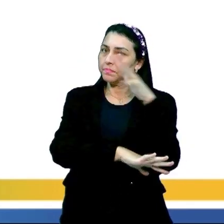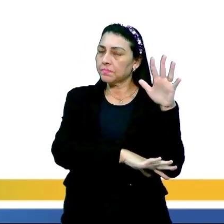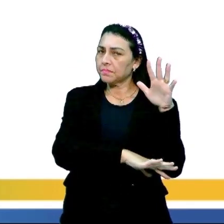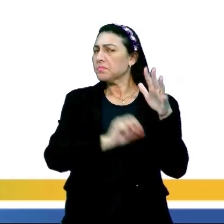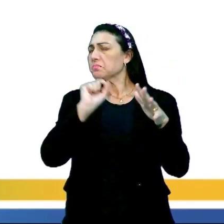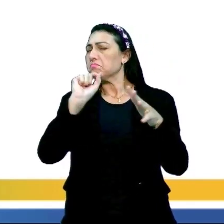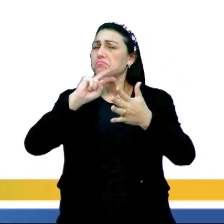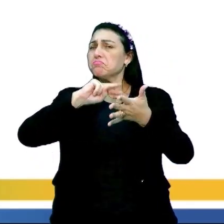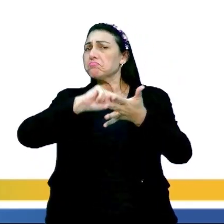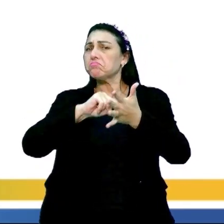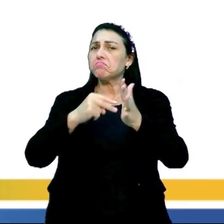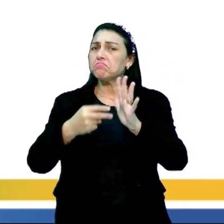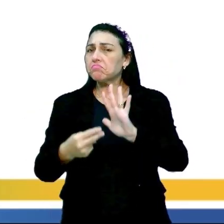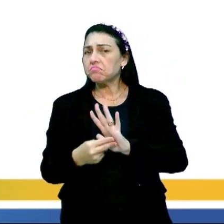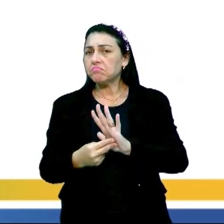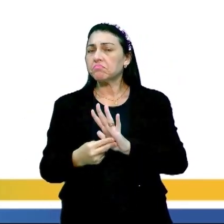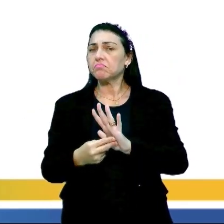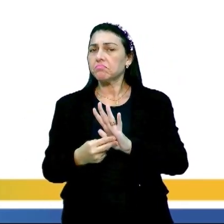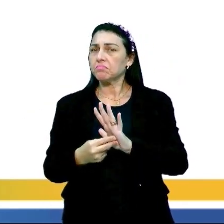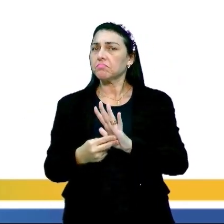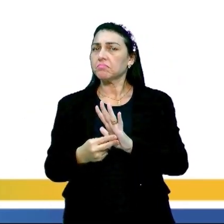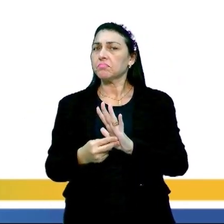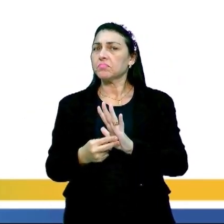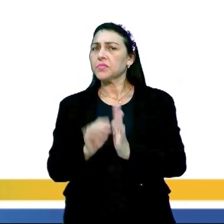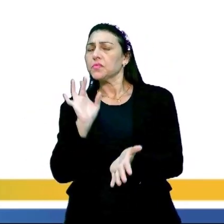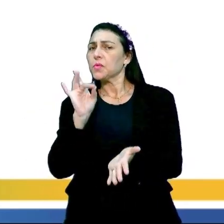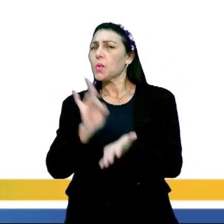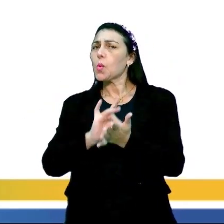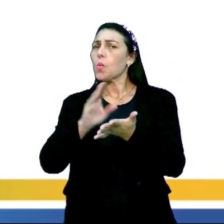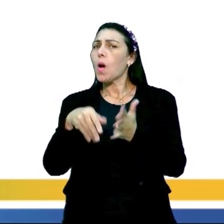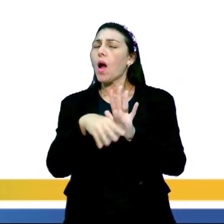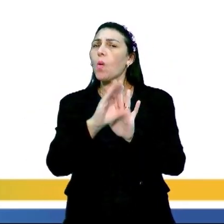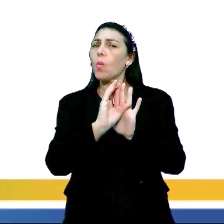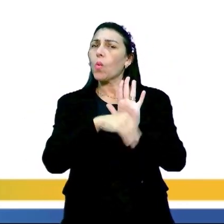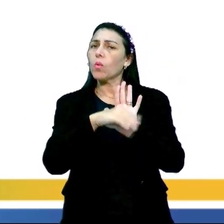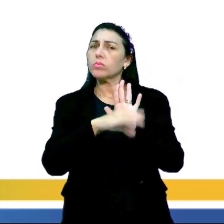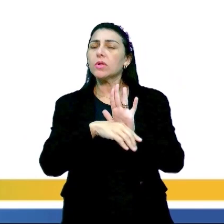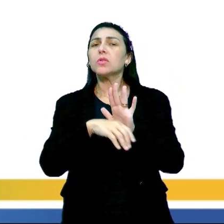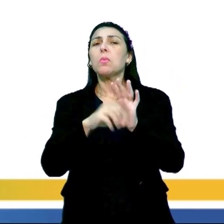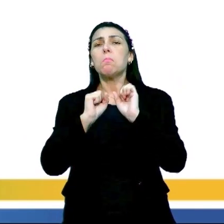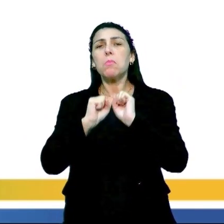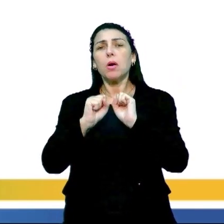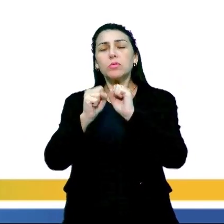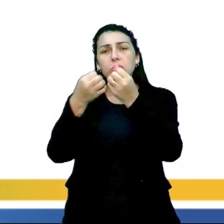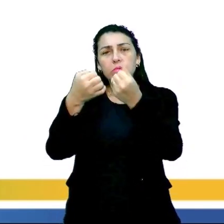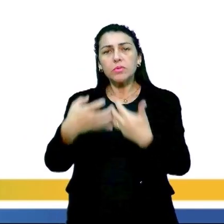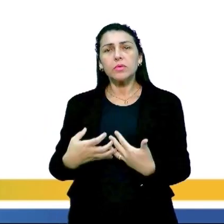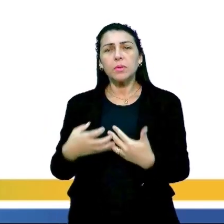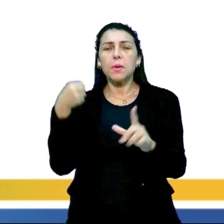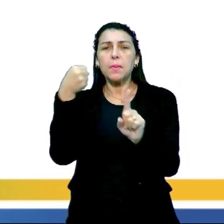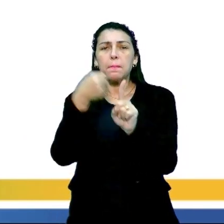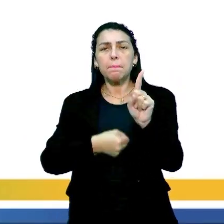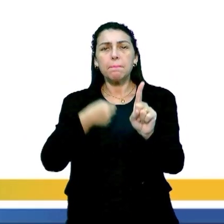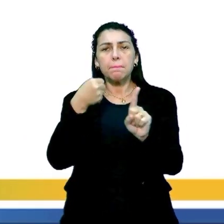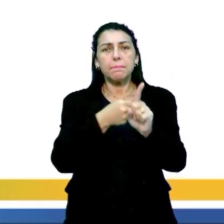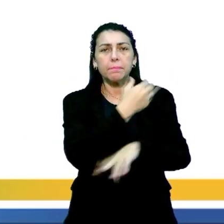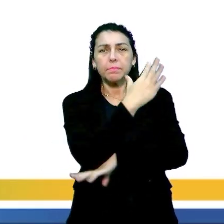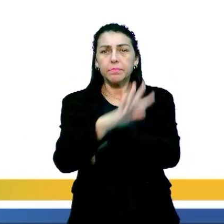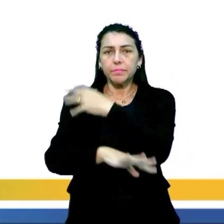O que é um impacto ambiental ao pé da letra? Qual o conceito que eu posso dar para um impacto